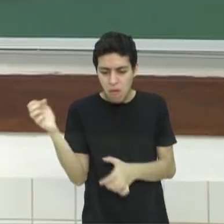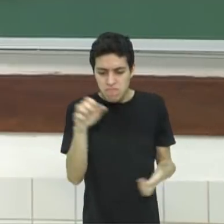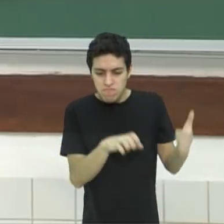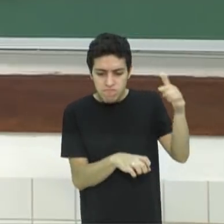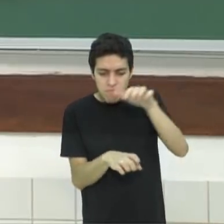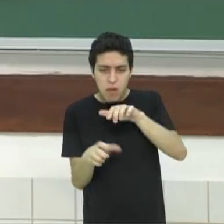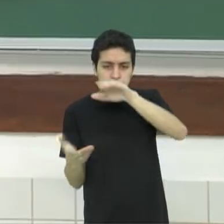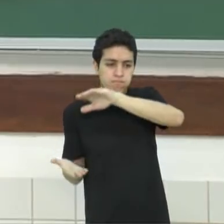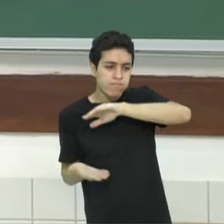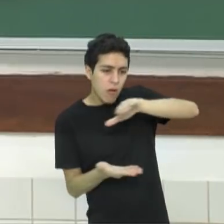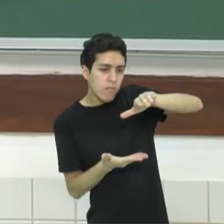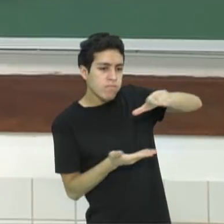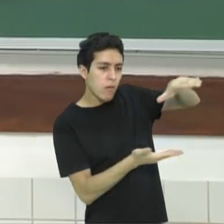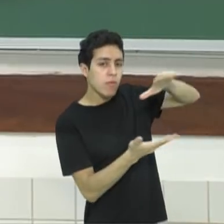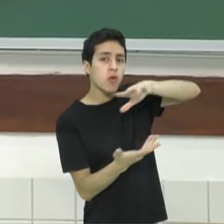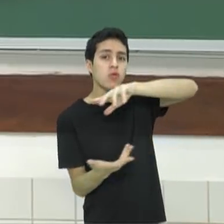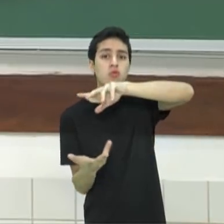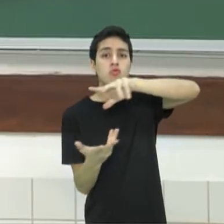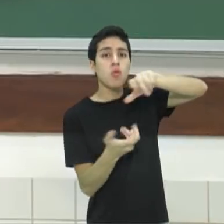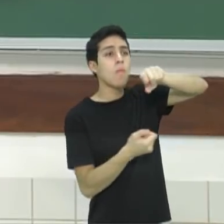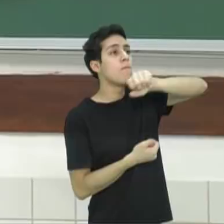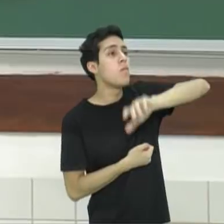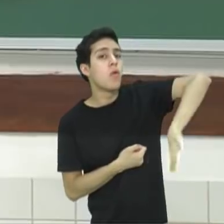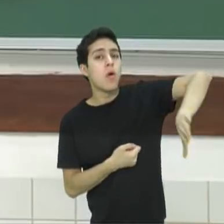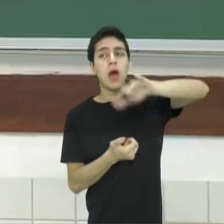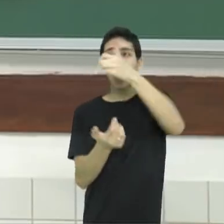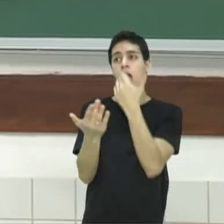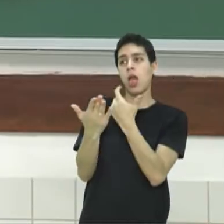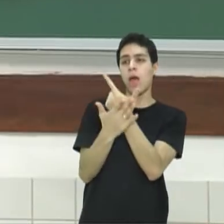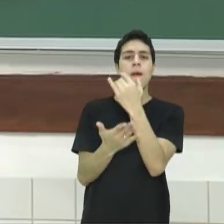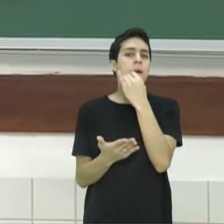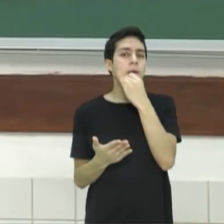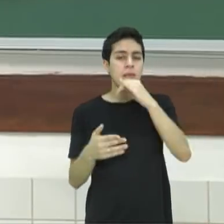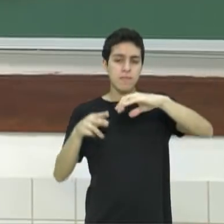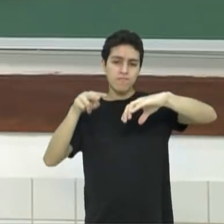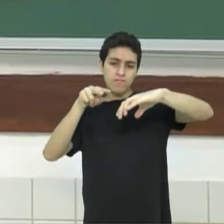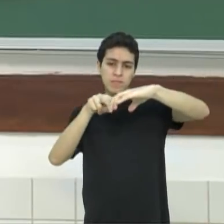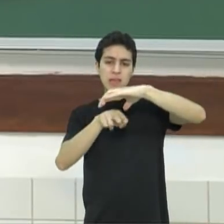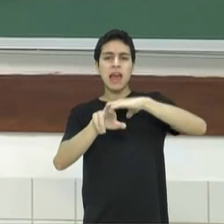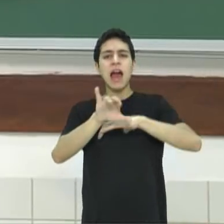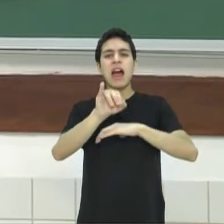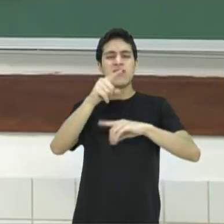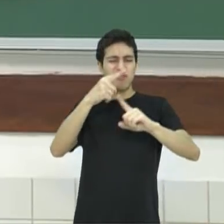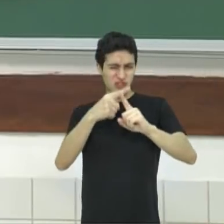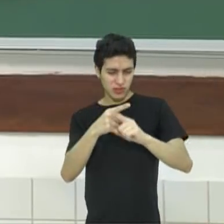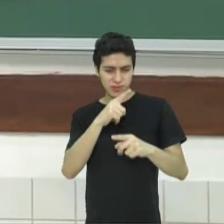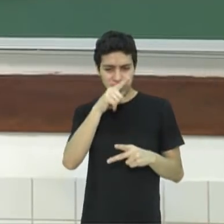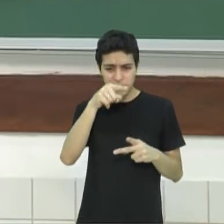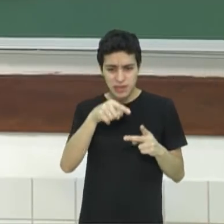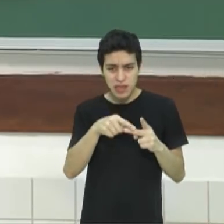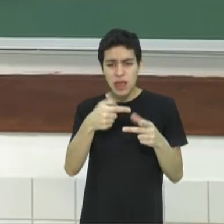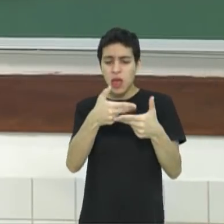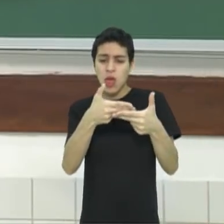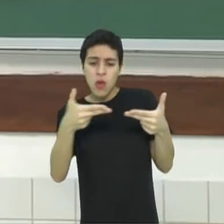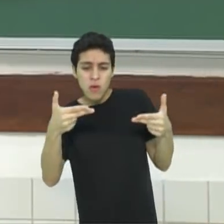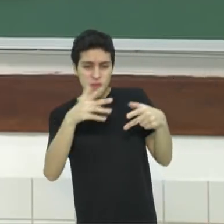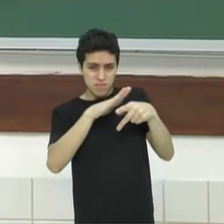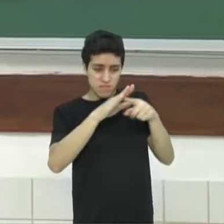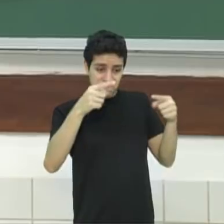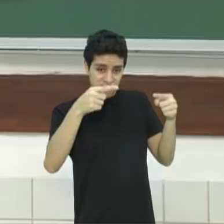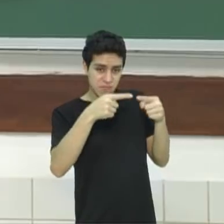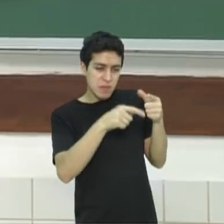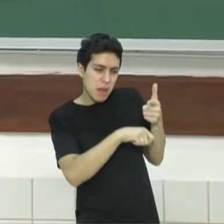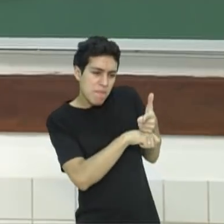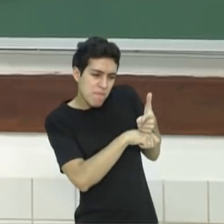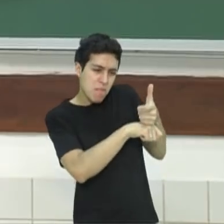todo. Vamos pensar em equipamento de raio-x, material bélico. Então, eles desenvolveram muita tecnologia.